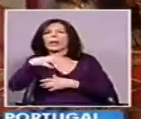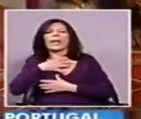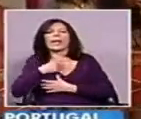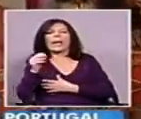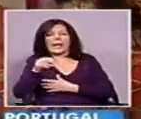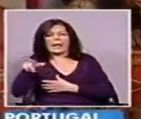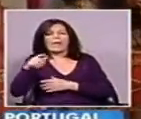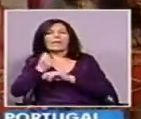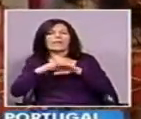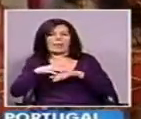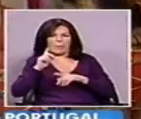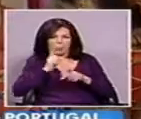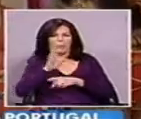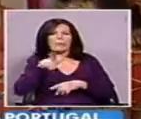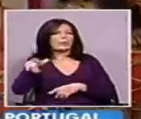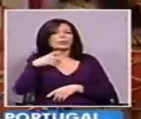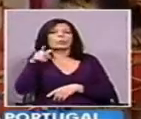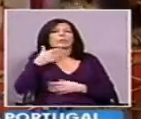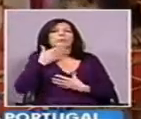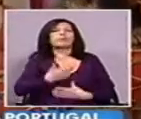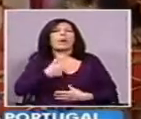fazer música, mas não são músicos.